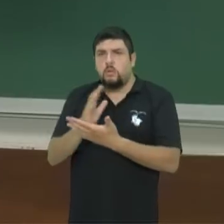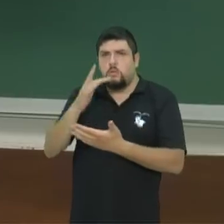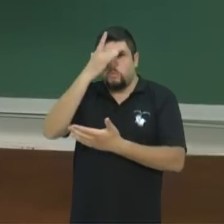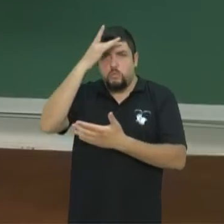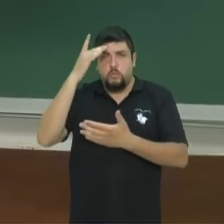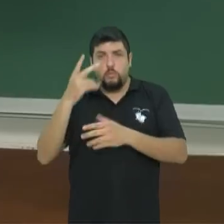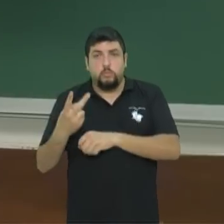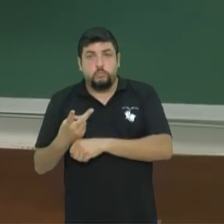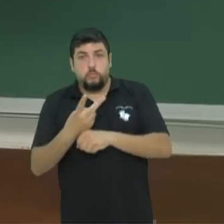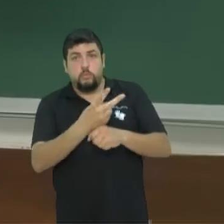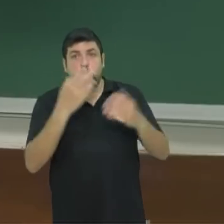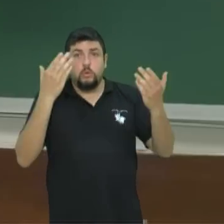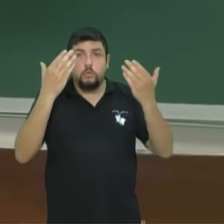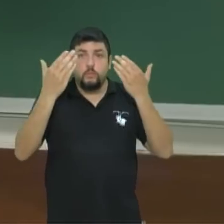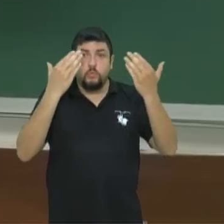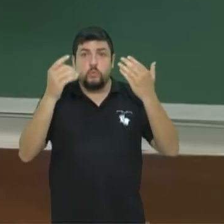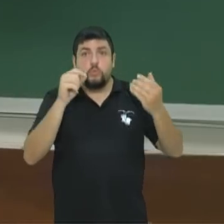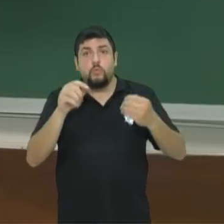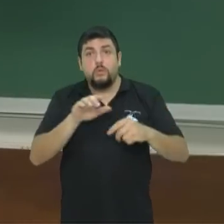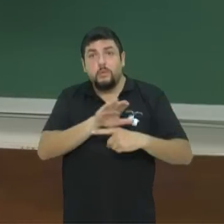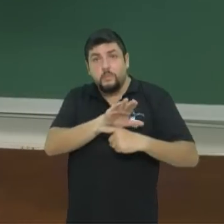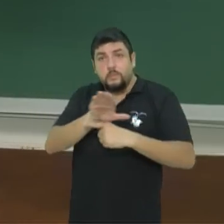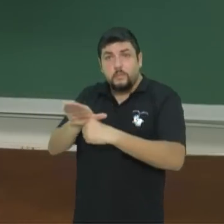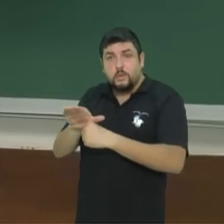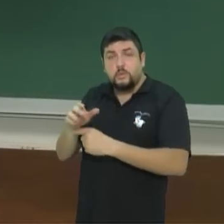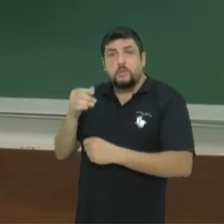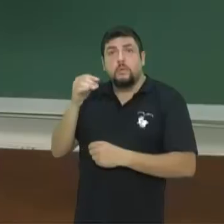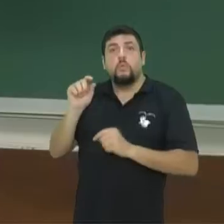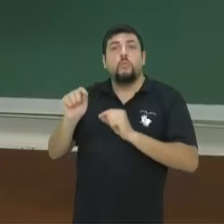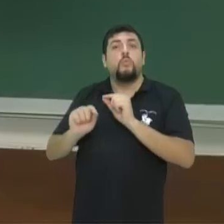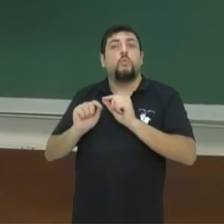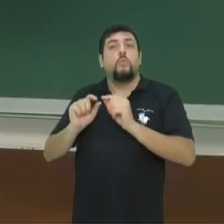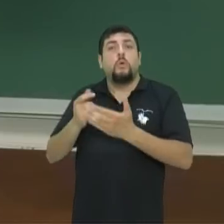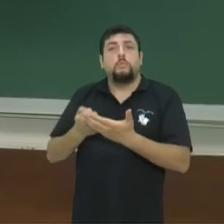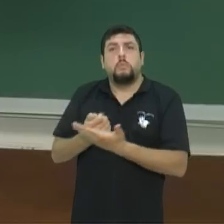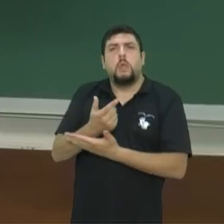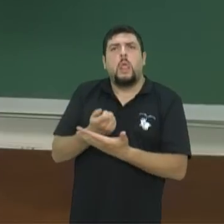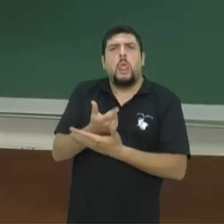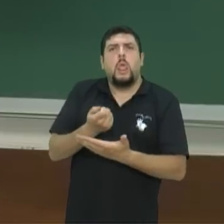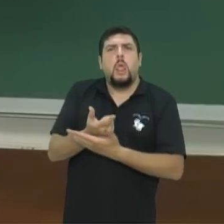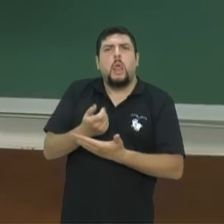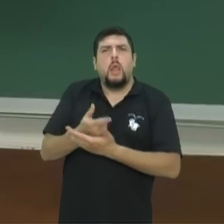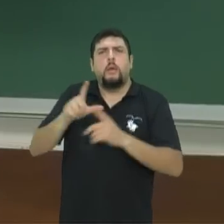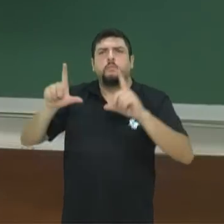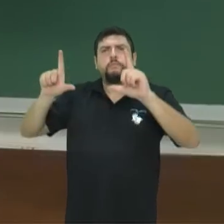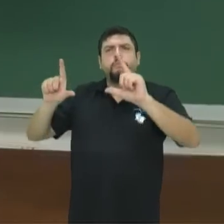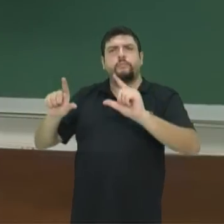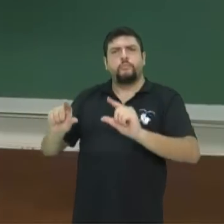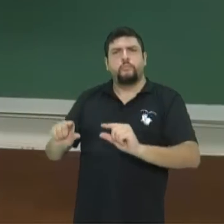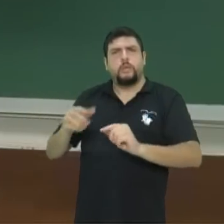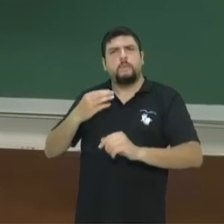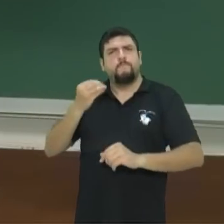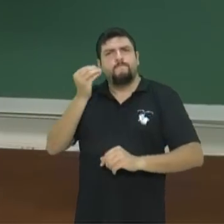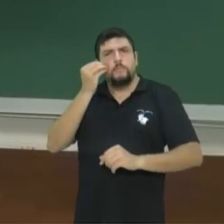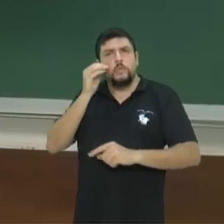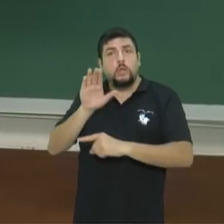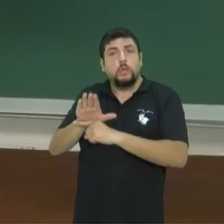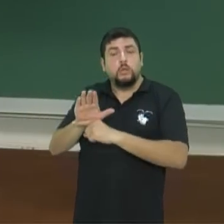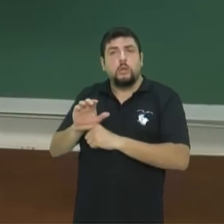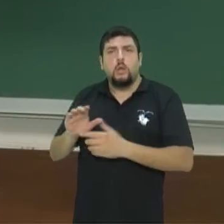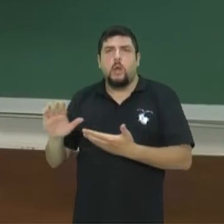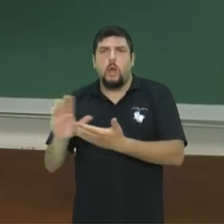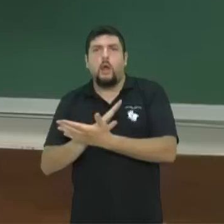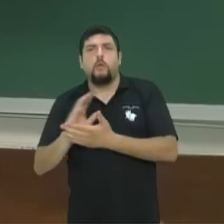psicoterapeuta para ajudar, né, nesse ímpeto consumista, né? Que às vezes a pessoa acaba associando o consumo a sinônimo de felicidade, né? Eu